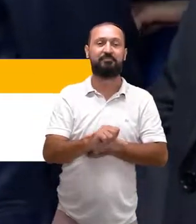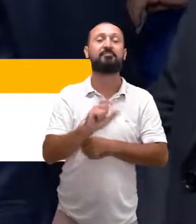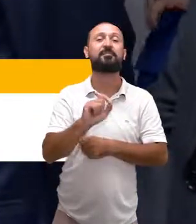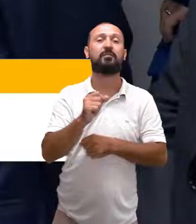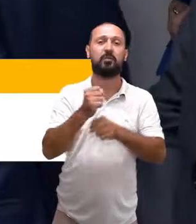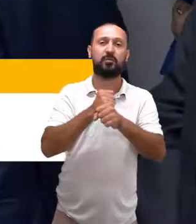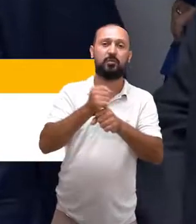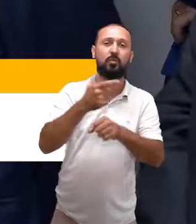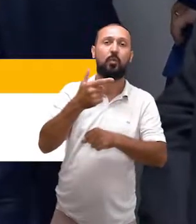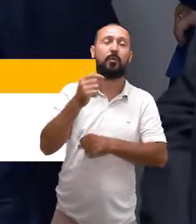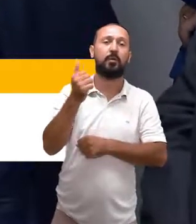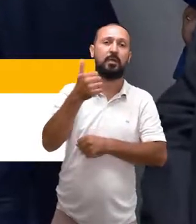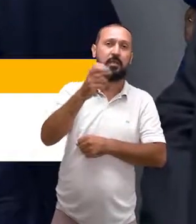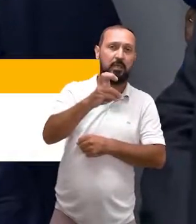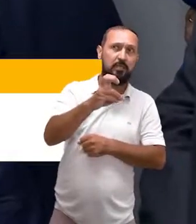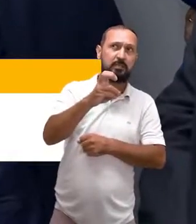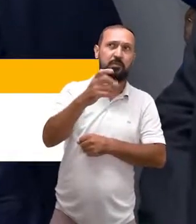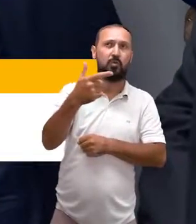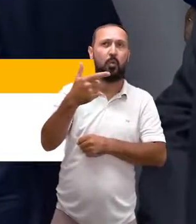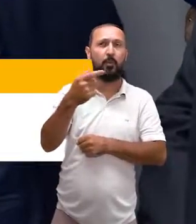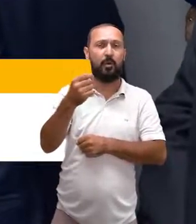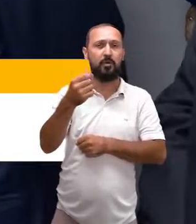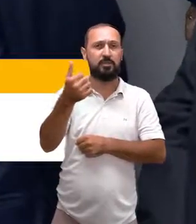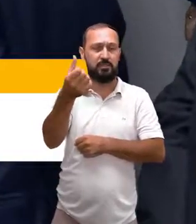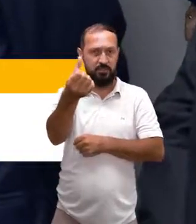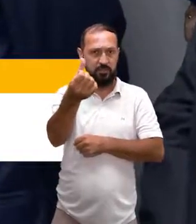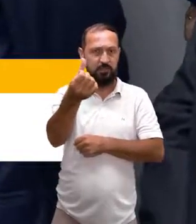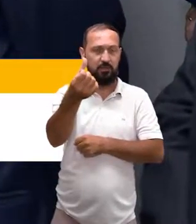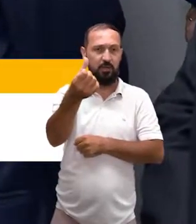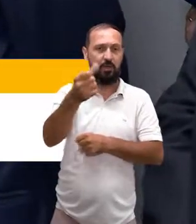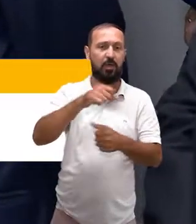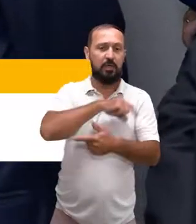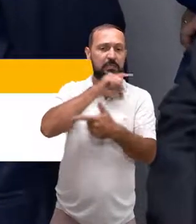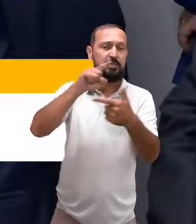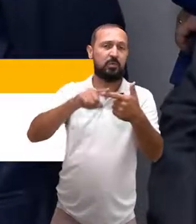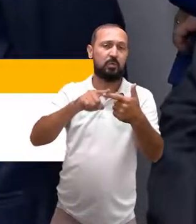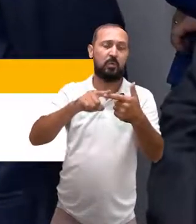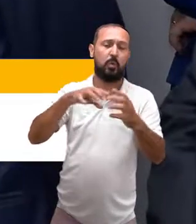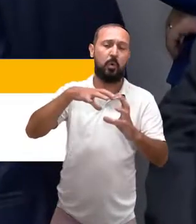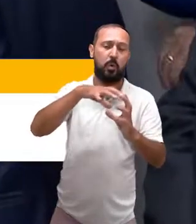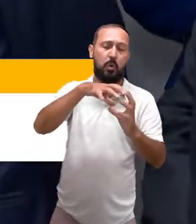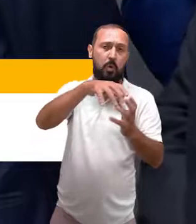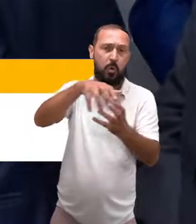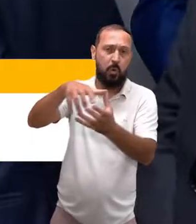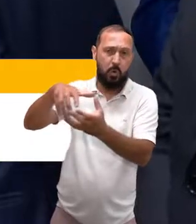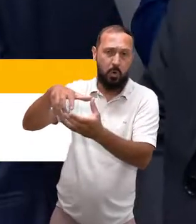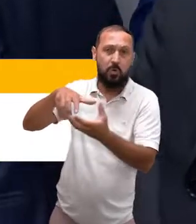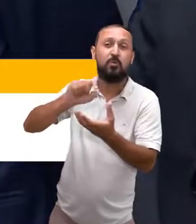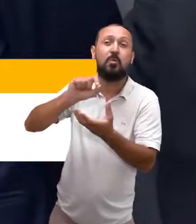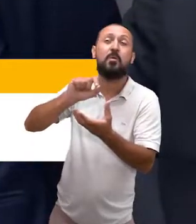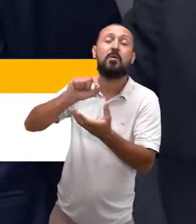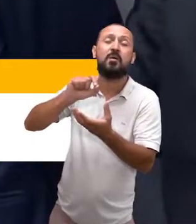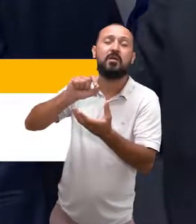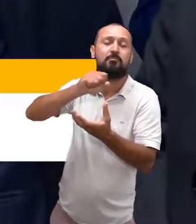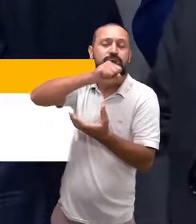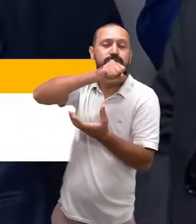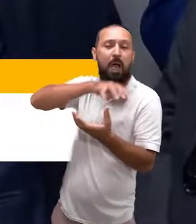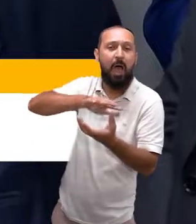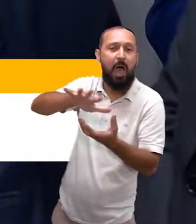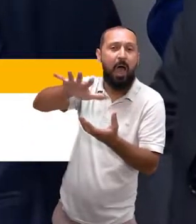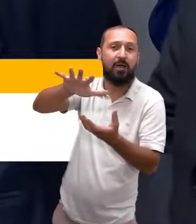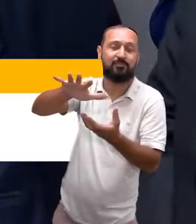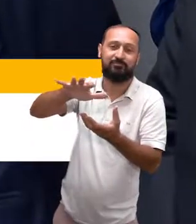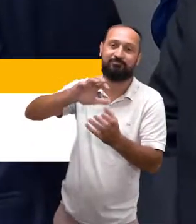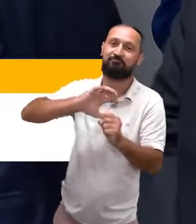sua história, que foi do ano de 2015 e 2016. Uhum. E segundo, a crise da pandemia, que perdura até hoje. A pandemia não